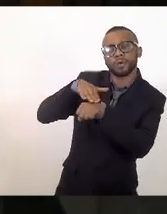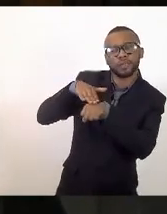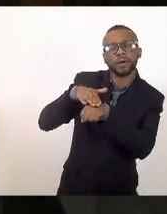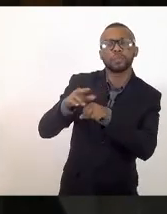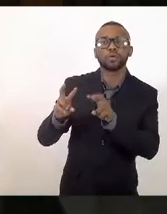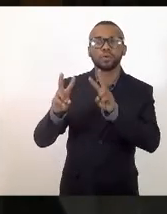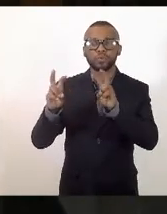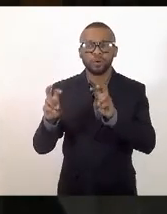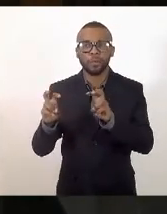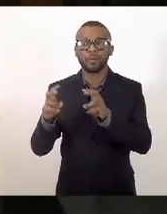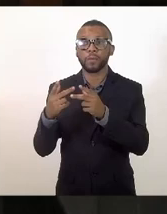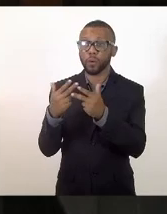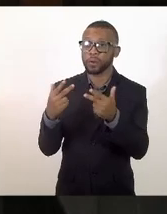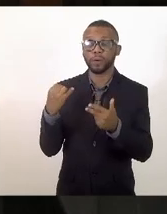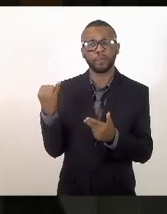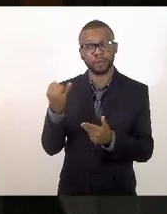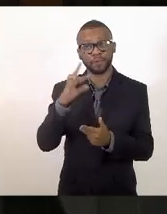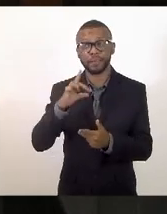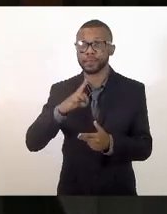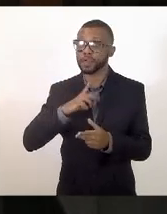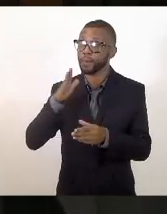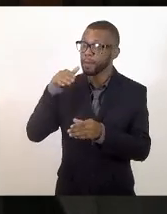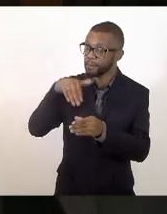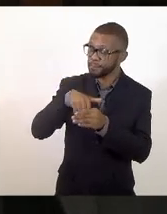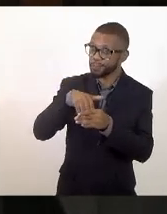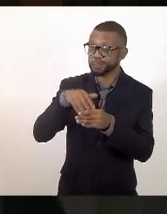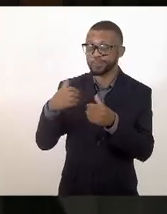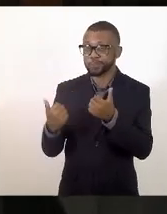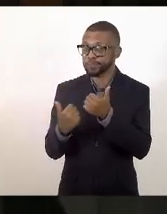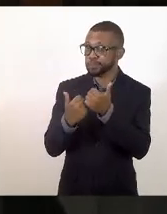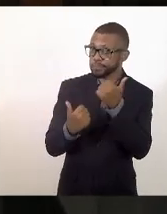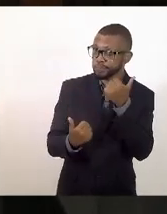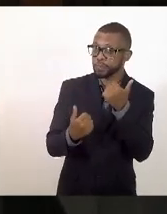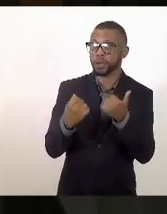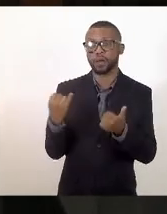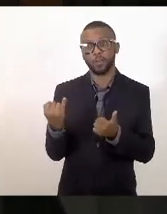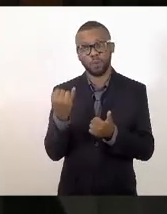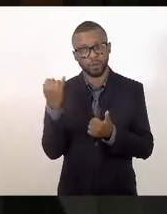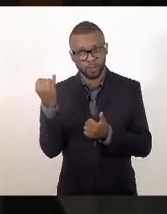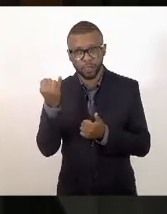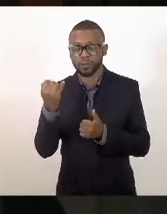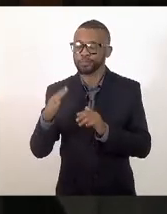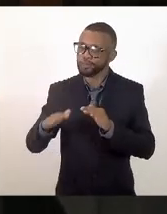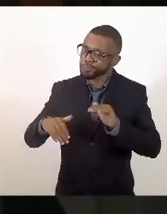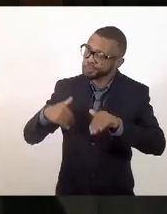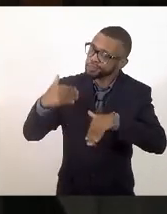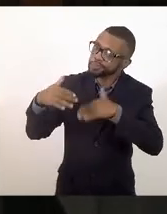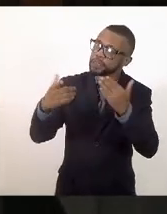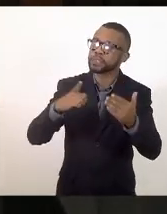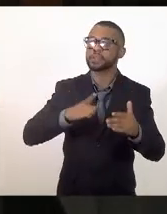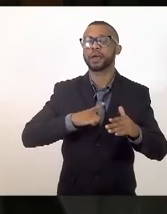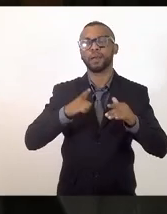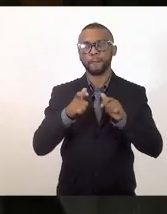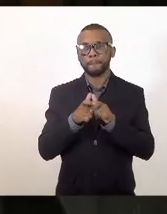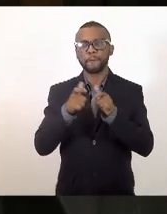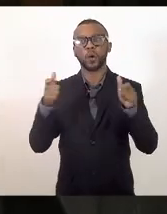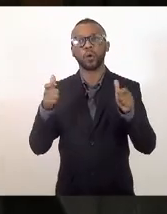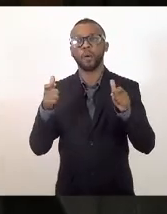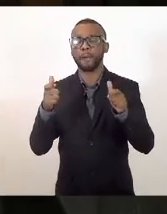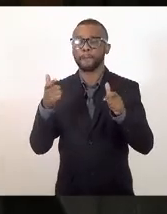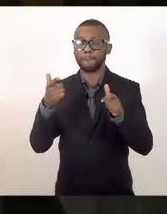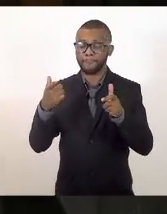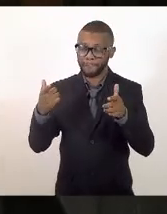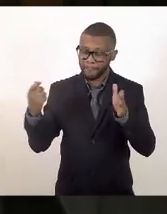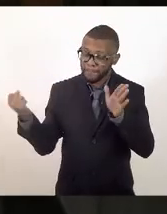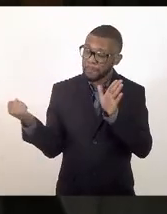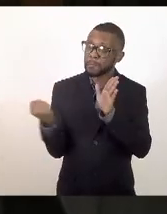que vai ter uma votação suplementar agora, uma cidade também fundamental para o nosso desenvolvimento, que tem o maior patrimônio,